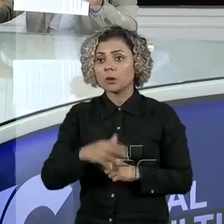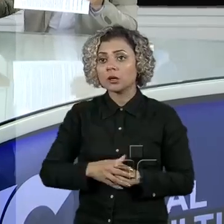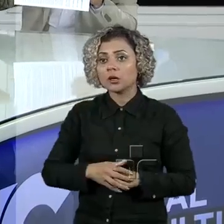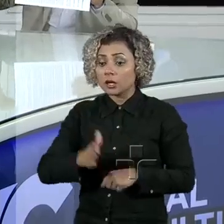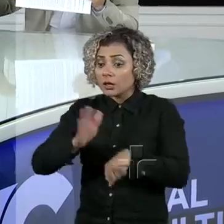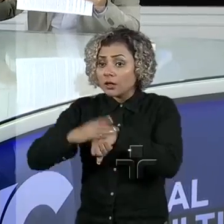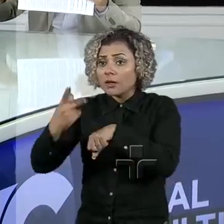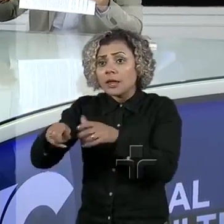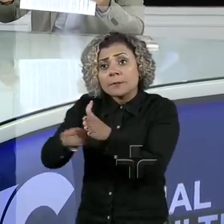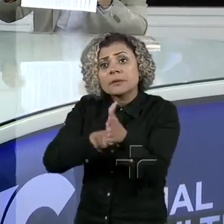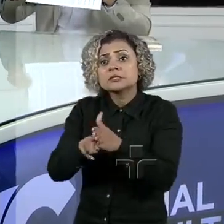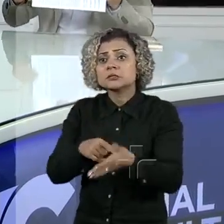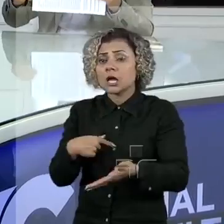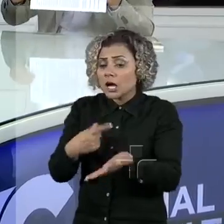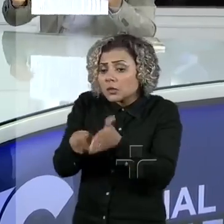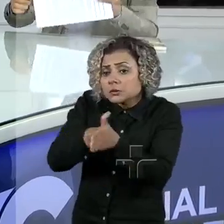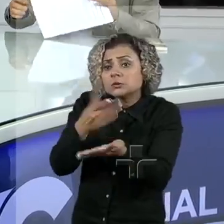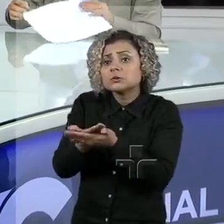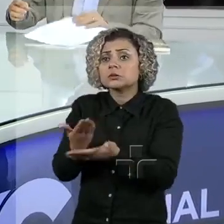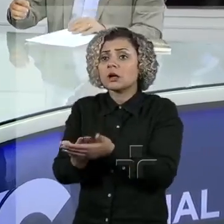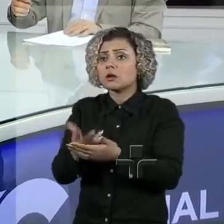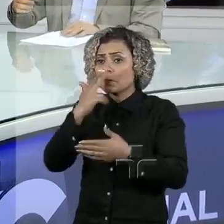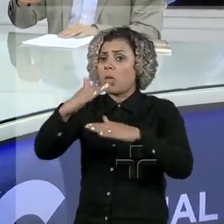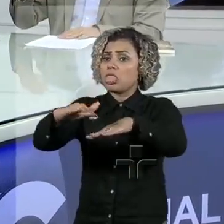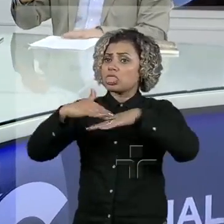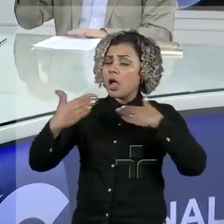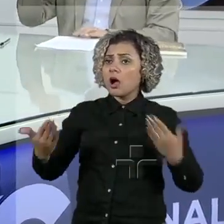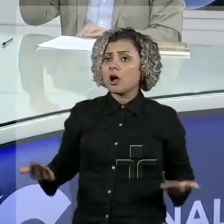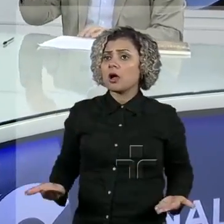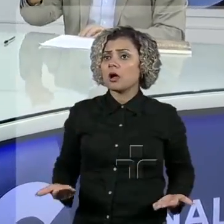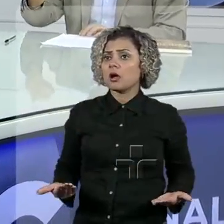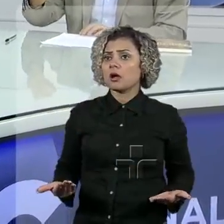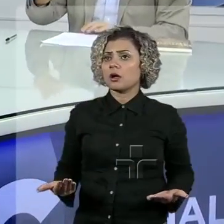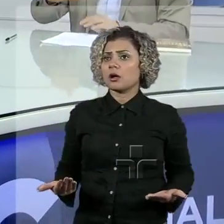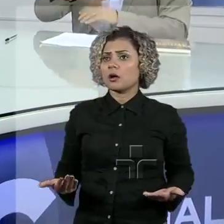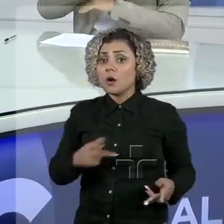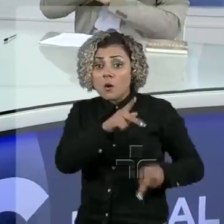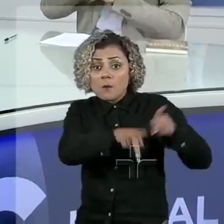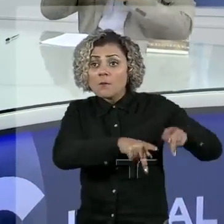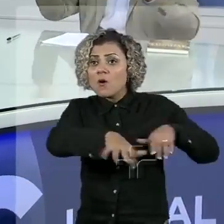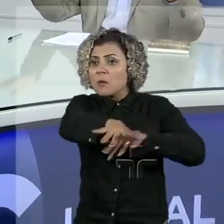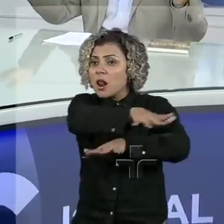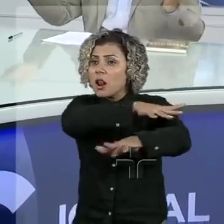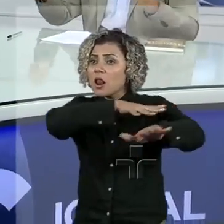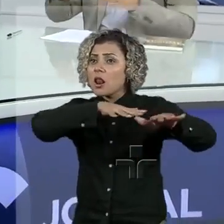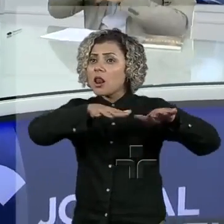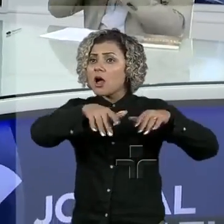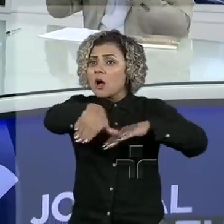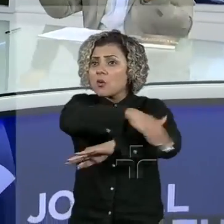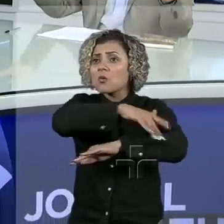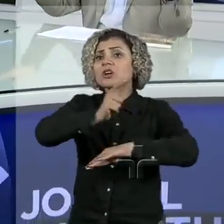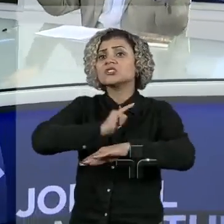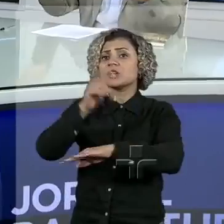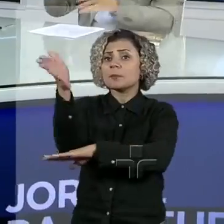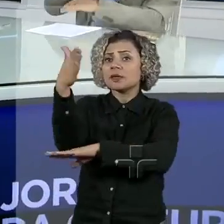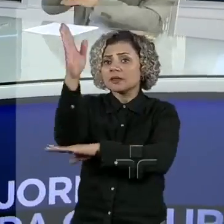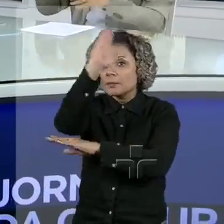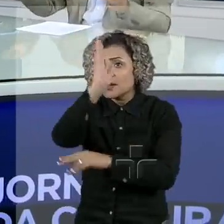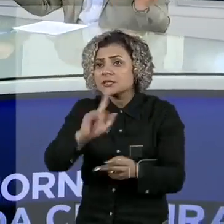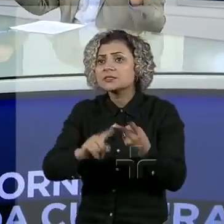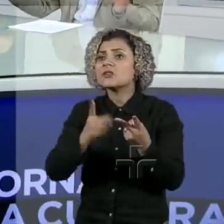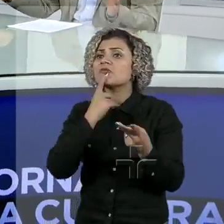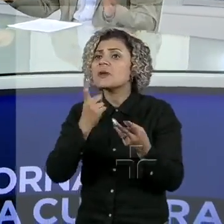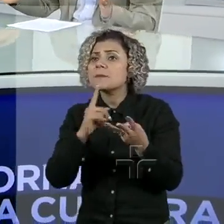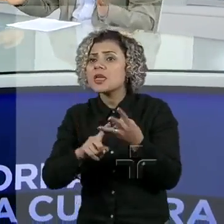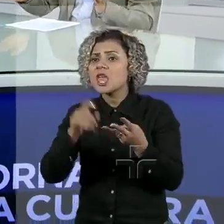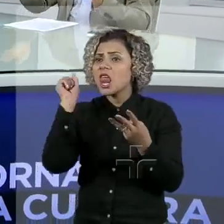investigando, ele está pesquisando e se sentiu agredido. No dia que o povo foi para a rua, tinha bandeira de todo tipo, tinha bandeira do Brasil, tinha bandeira vermelha,